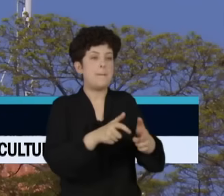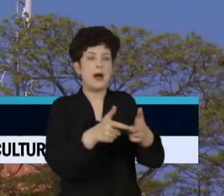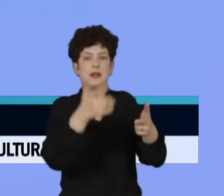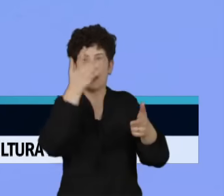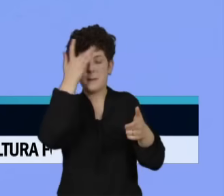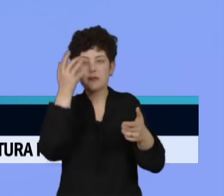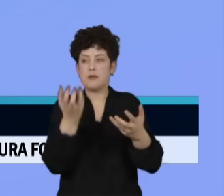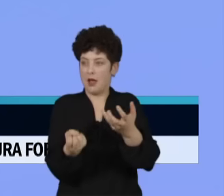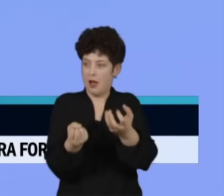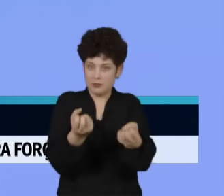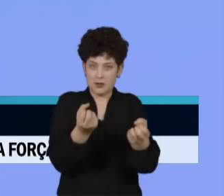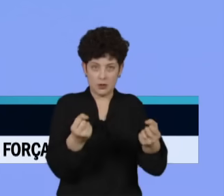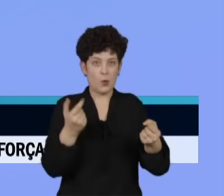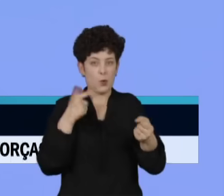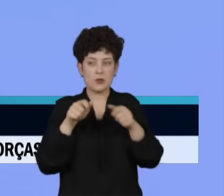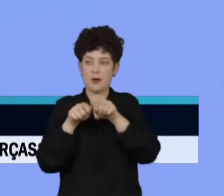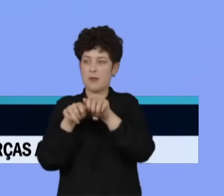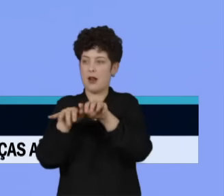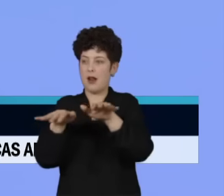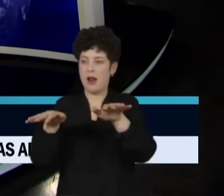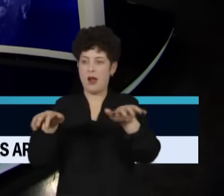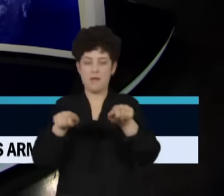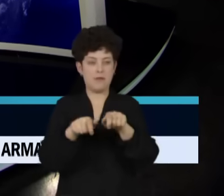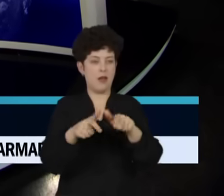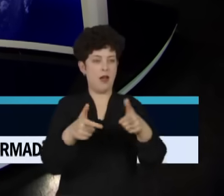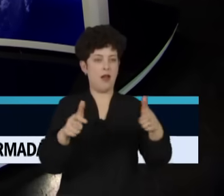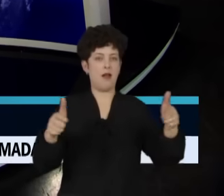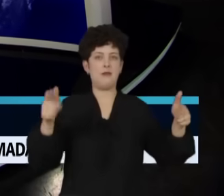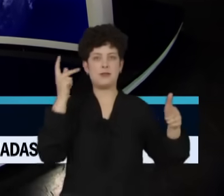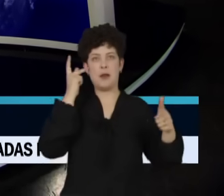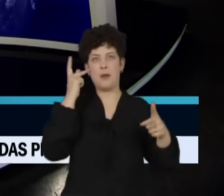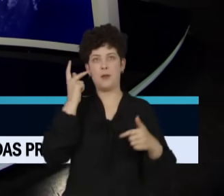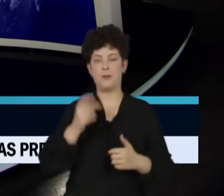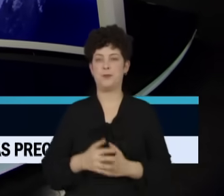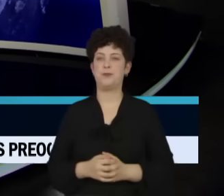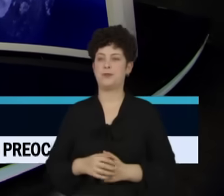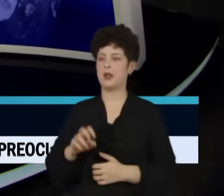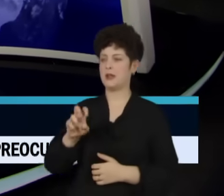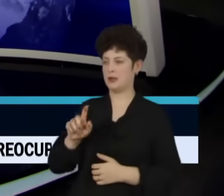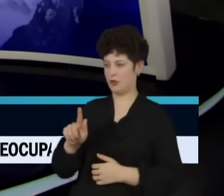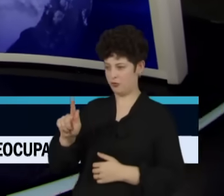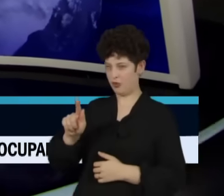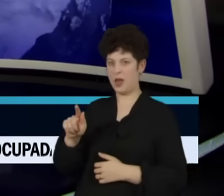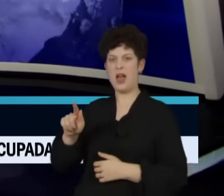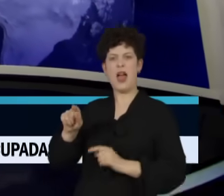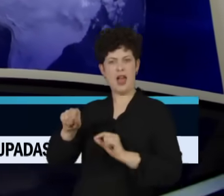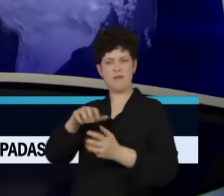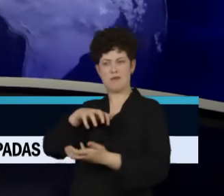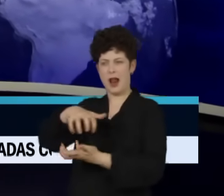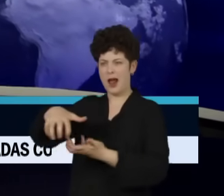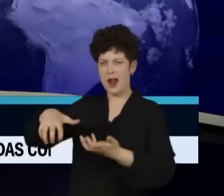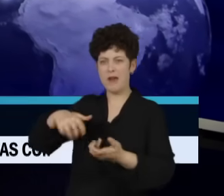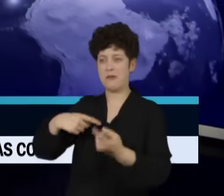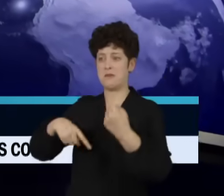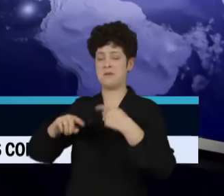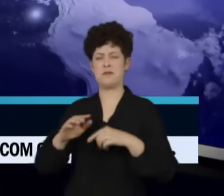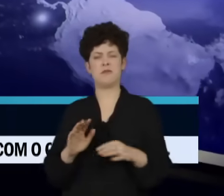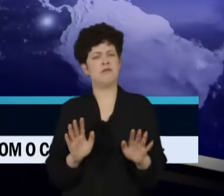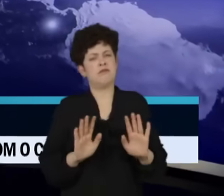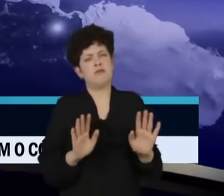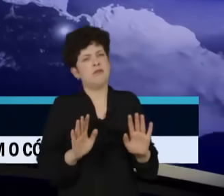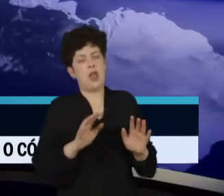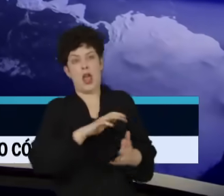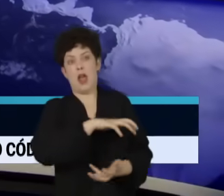ter uma cobertura boa na cidade de São Paulo. Wilson, o 5G é uma revolução? Eu não diria que é uma